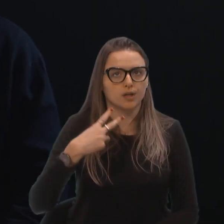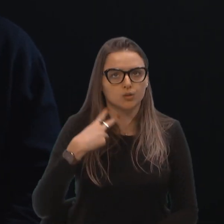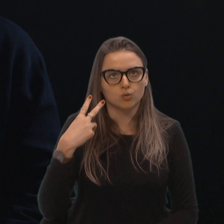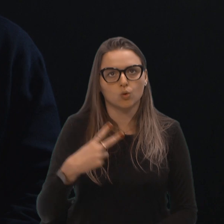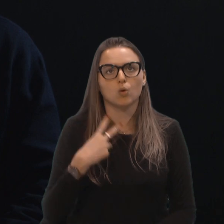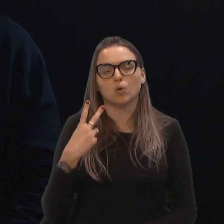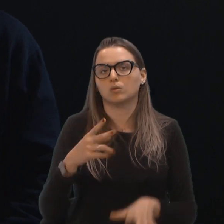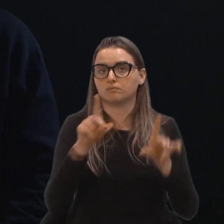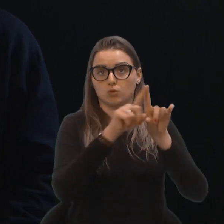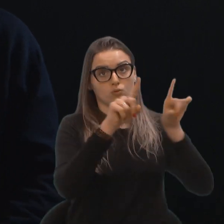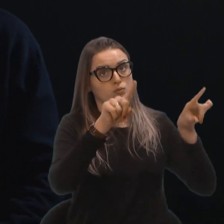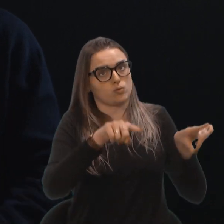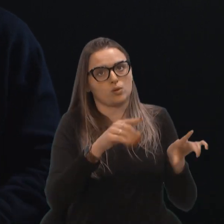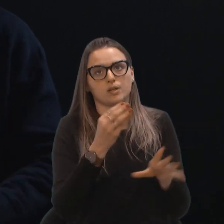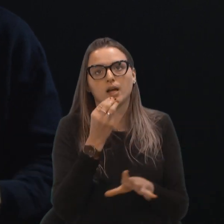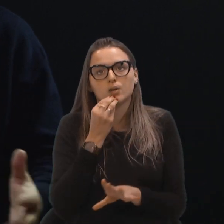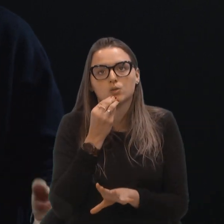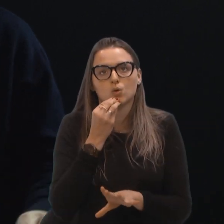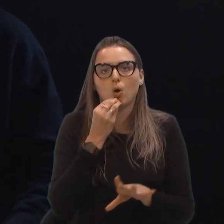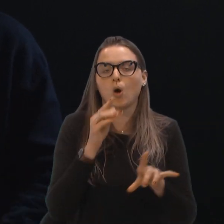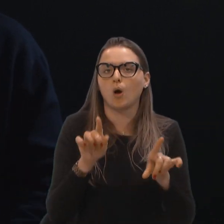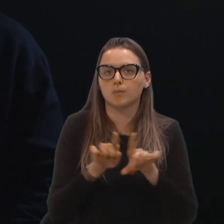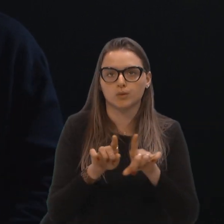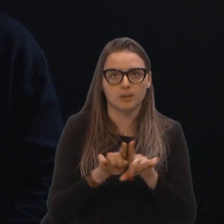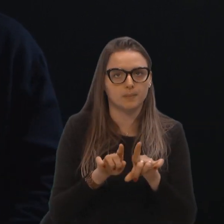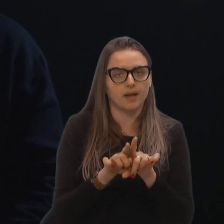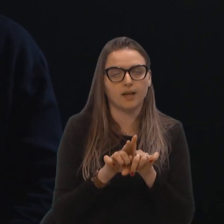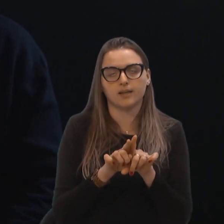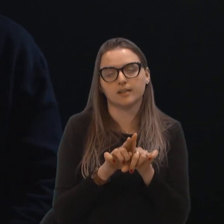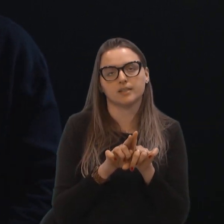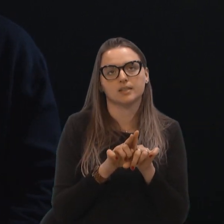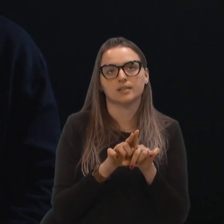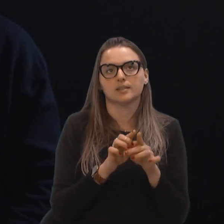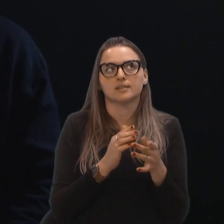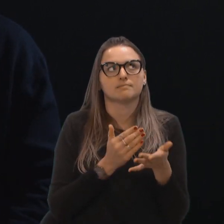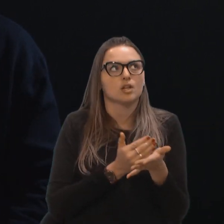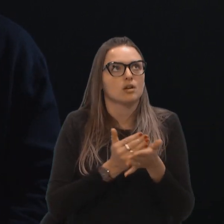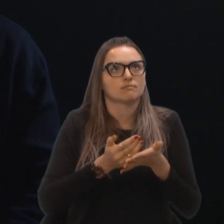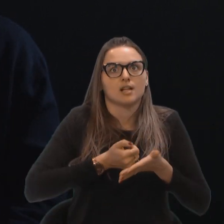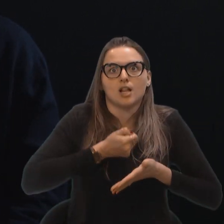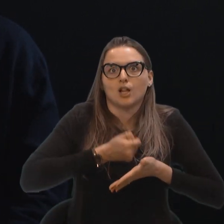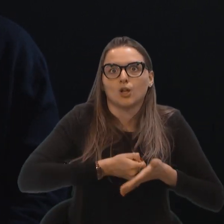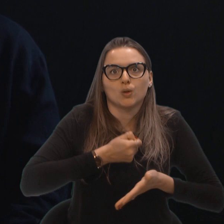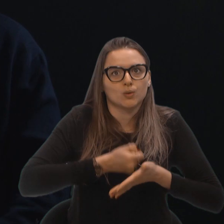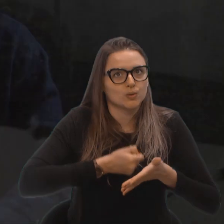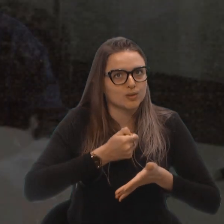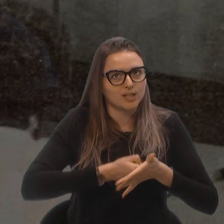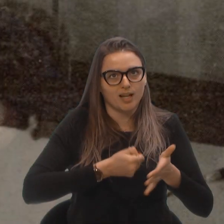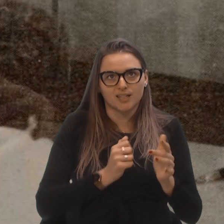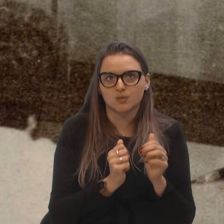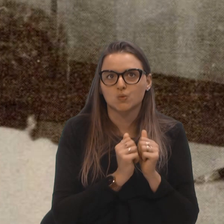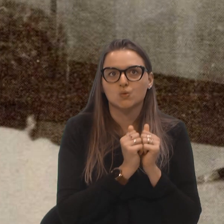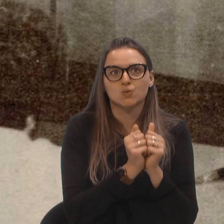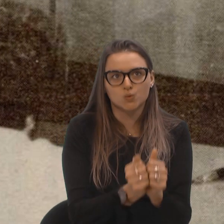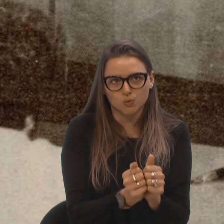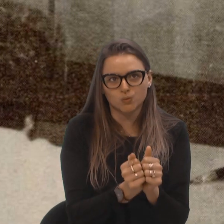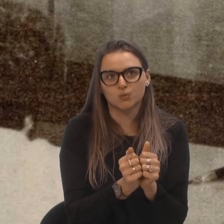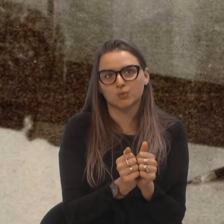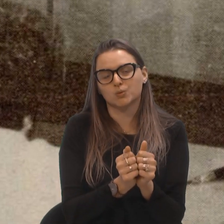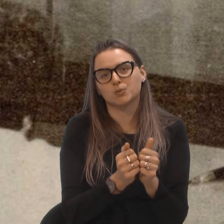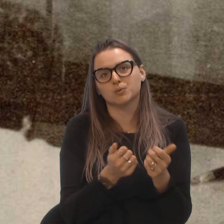dos vereadores. Os servidores, evidentemente, se jogaram, digamos assim, de corpo e alma para